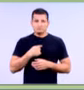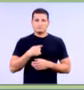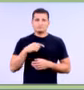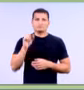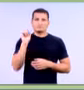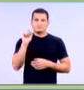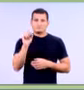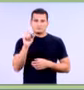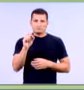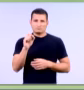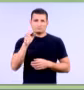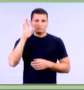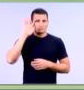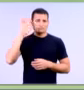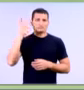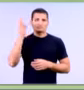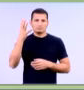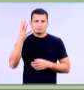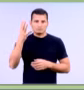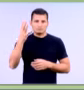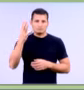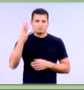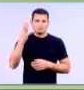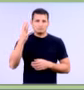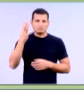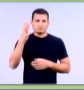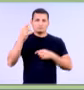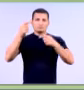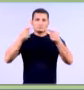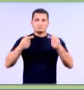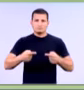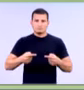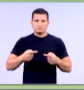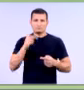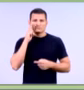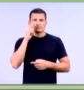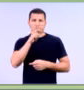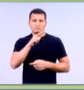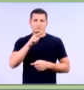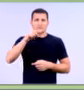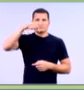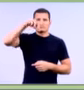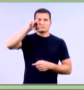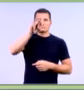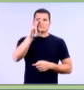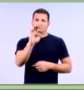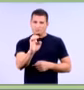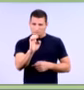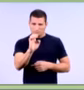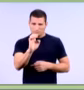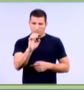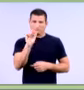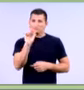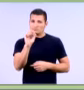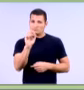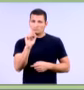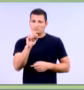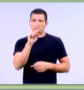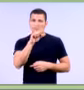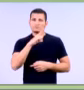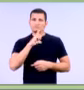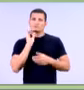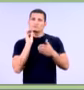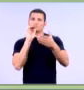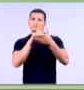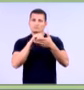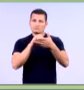que resolvi a questão. Veja que o que, ele foi empregado e,